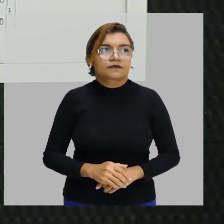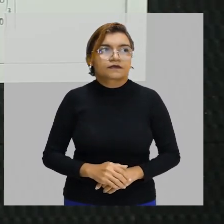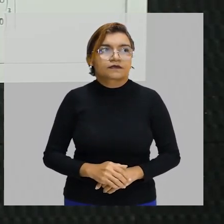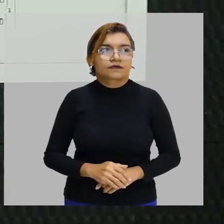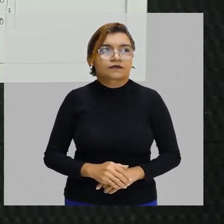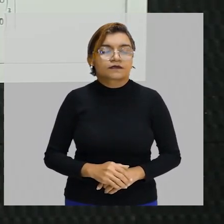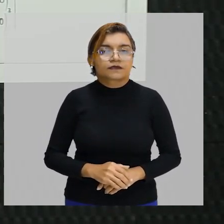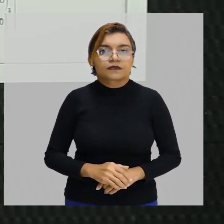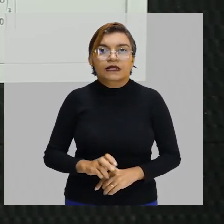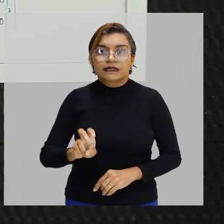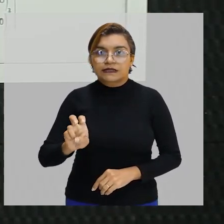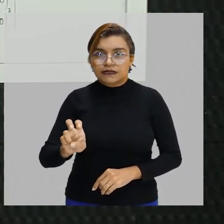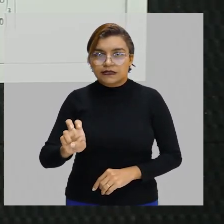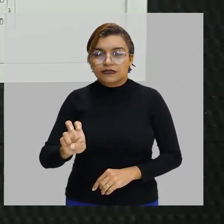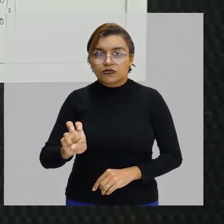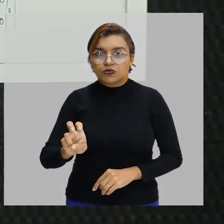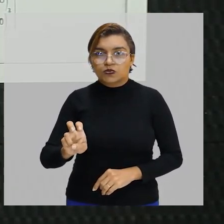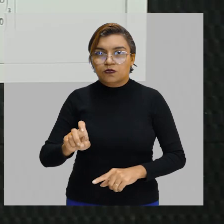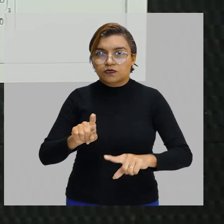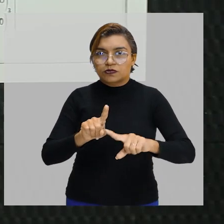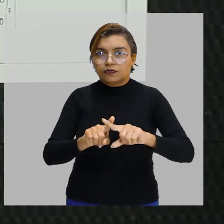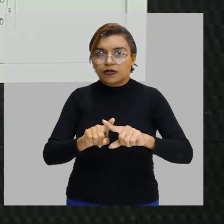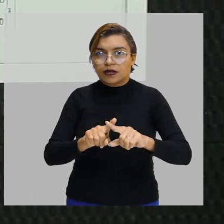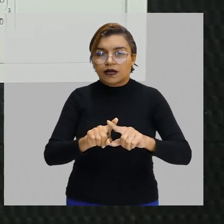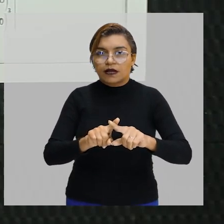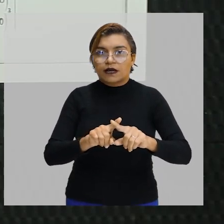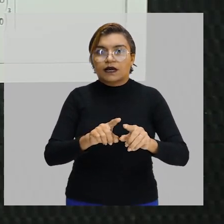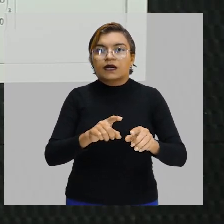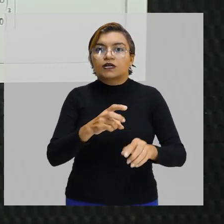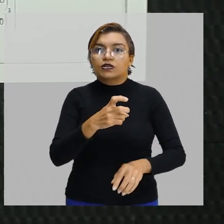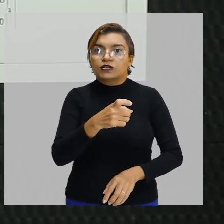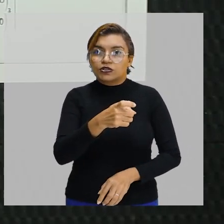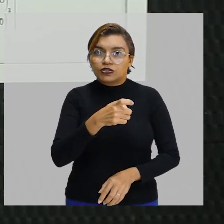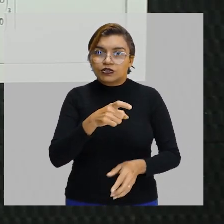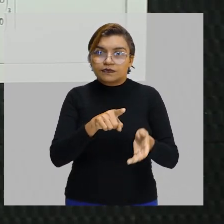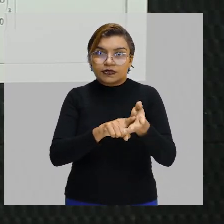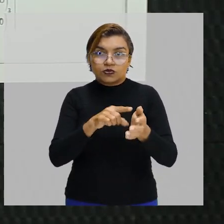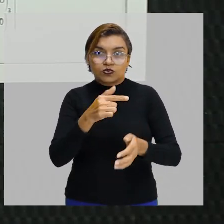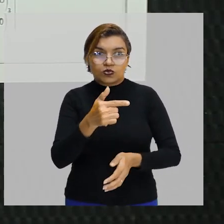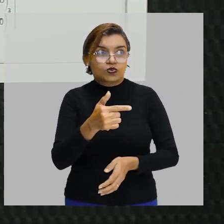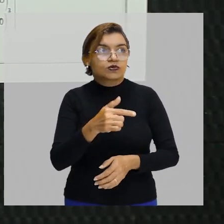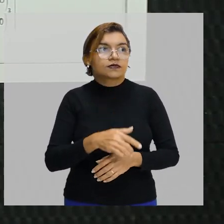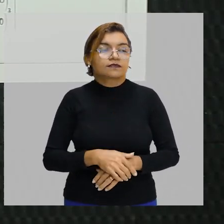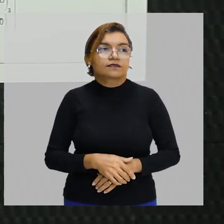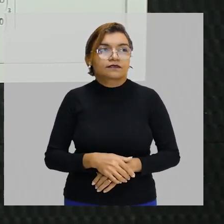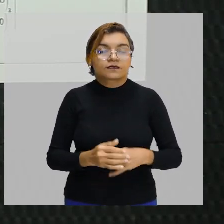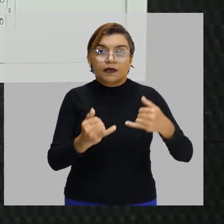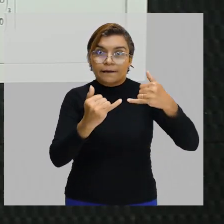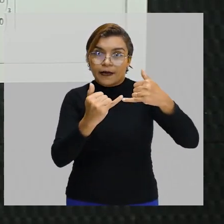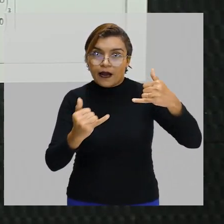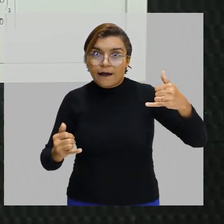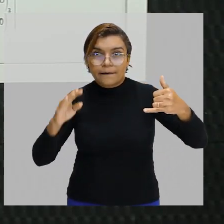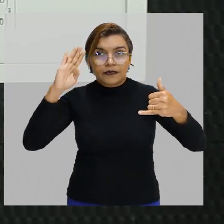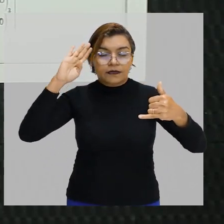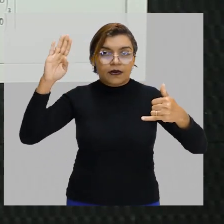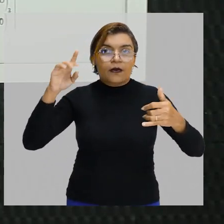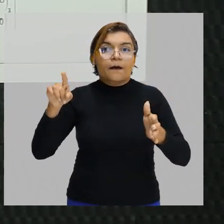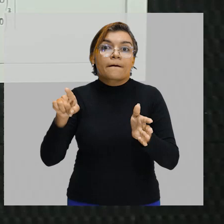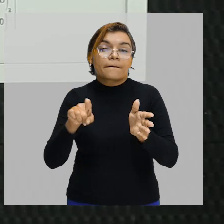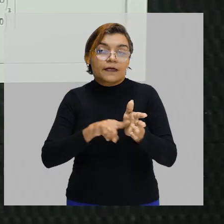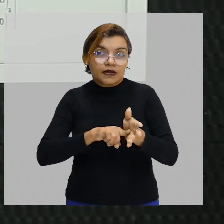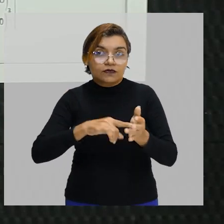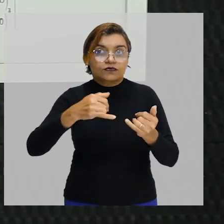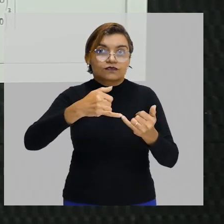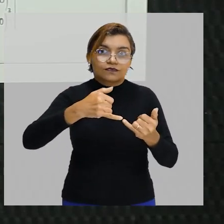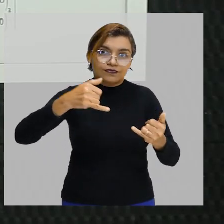2. Esse produto aqui da diagonal principal menos o produto aqui da diagonal